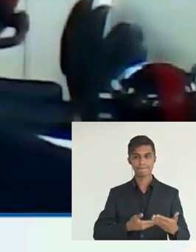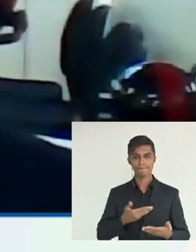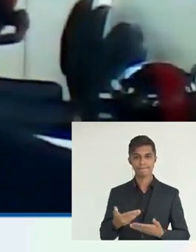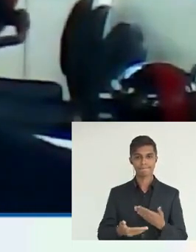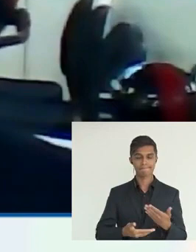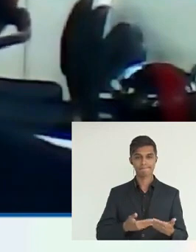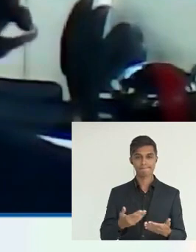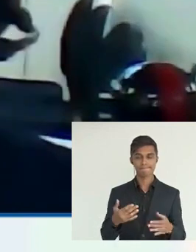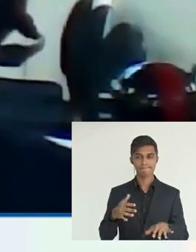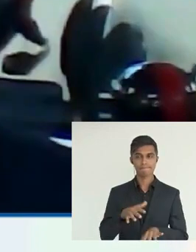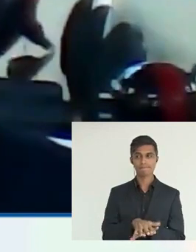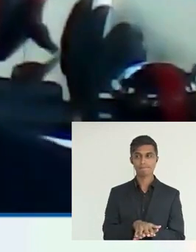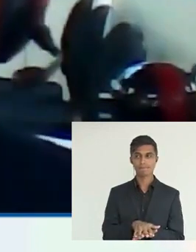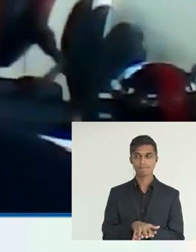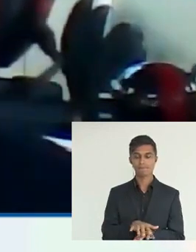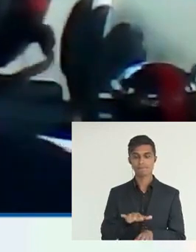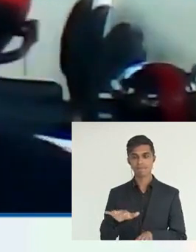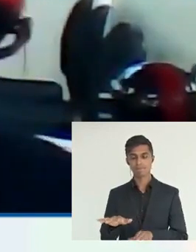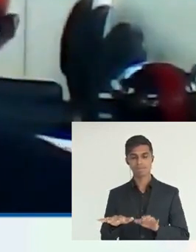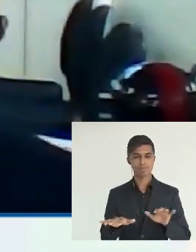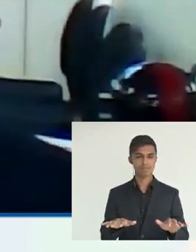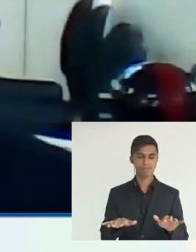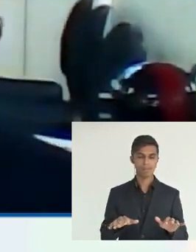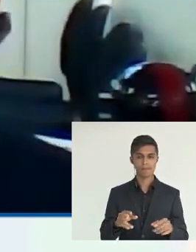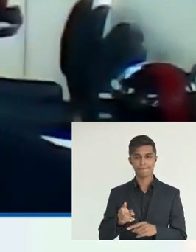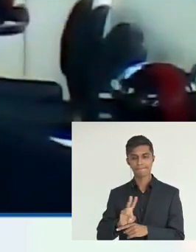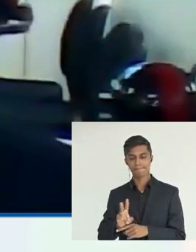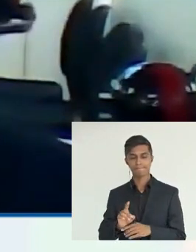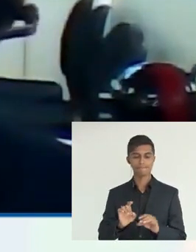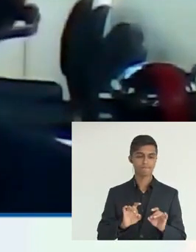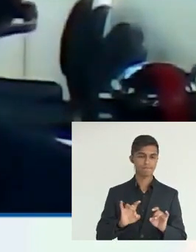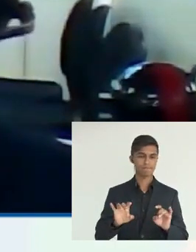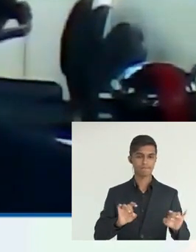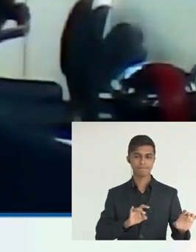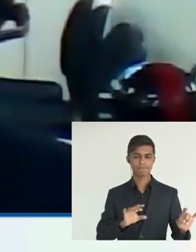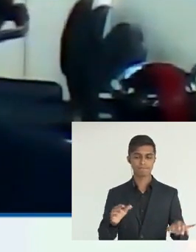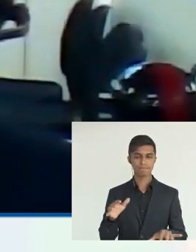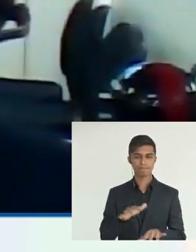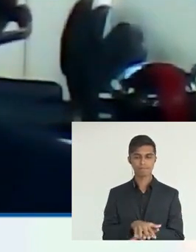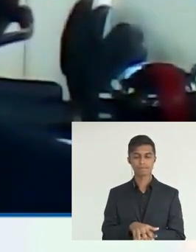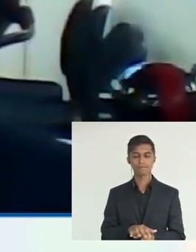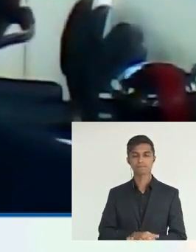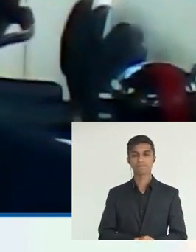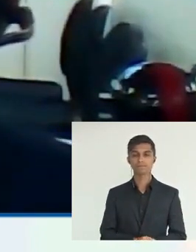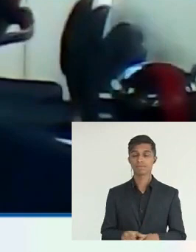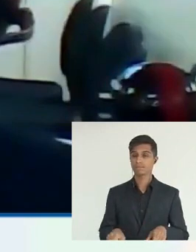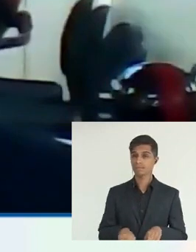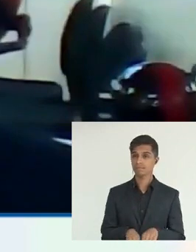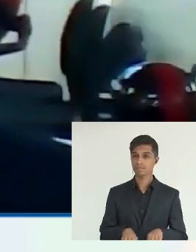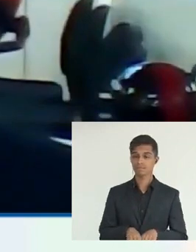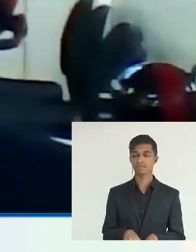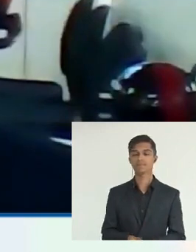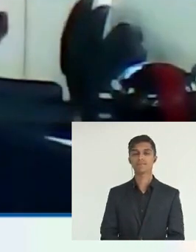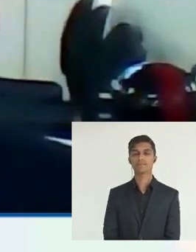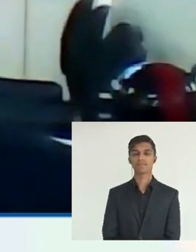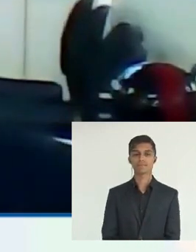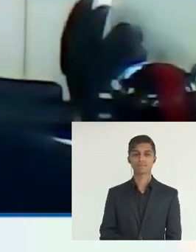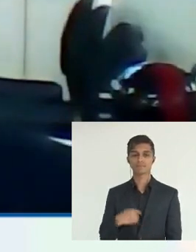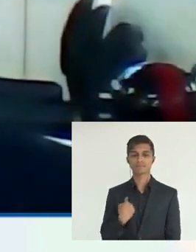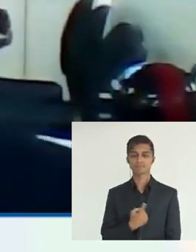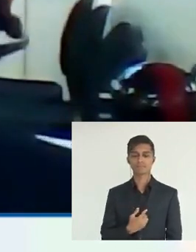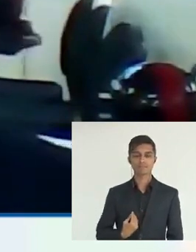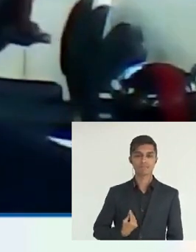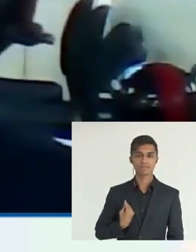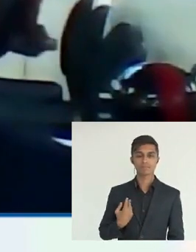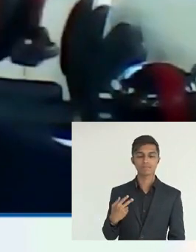né, integrada entre as áreas de atuação da vigilância, e também nos colocar à